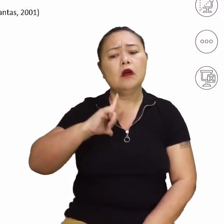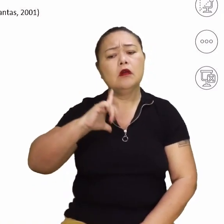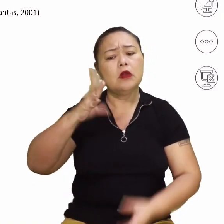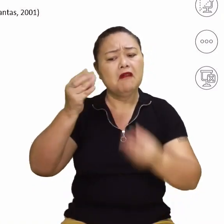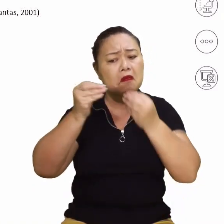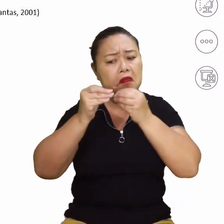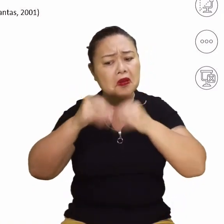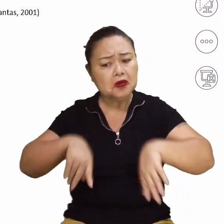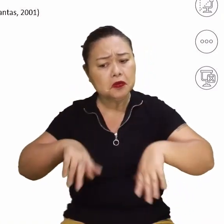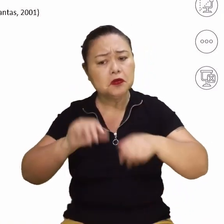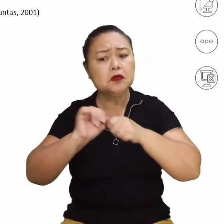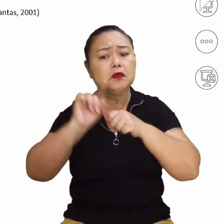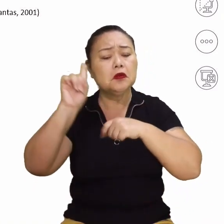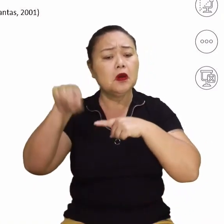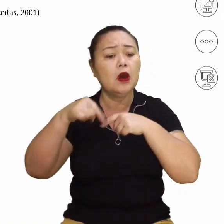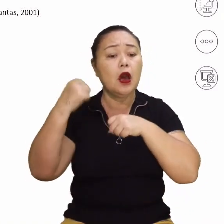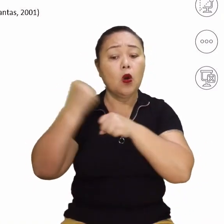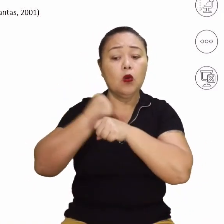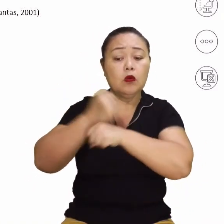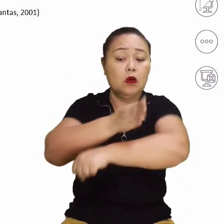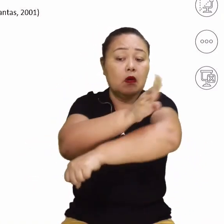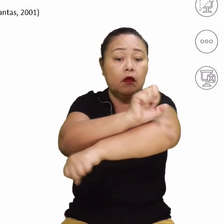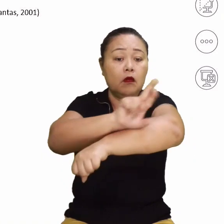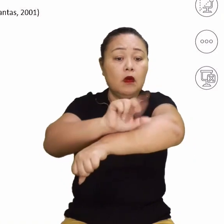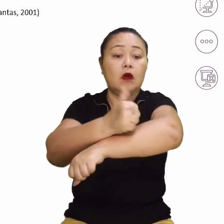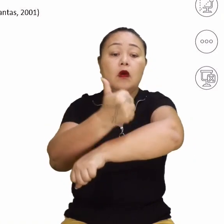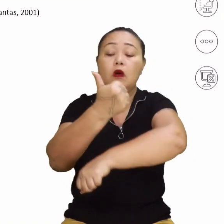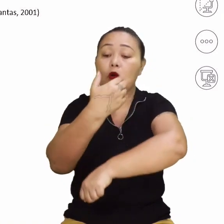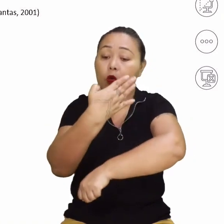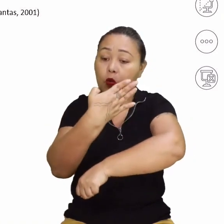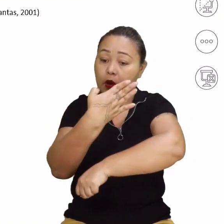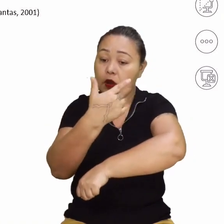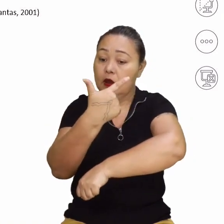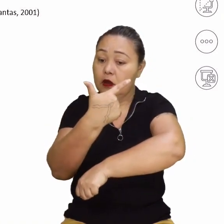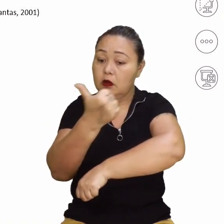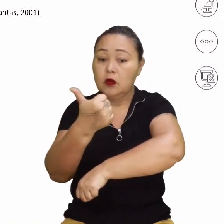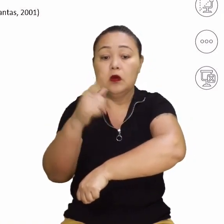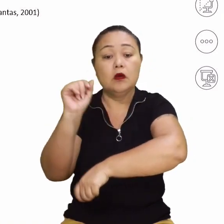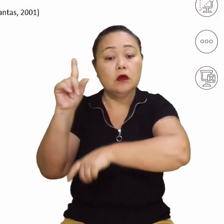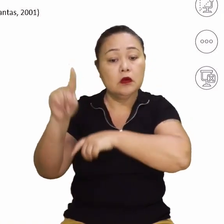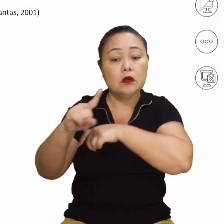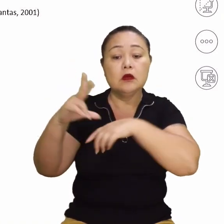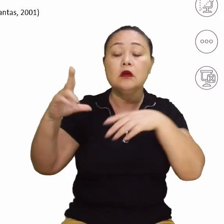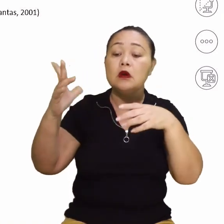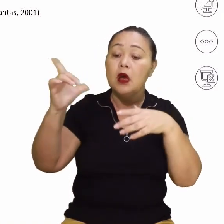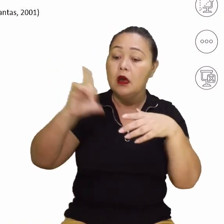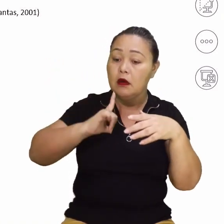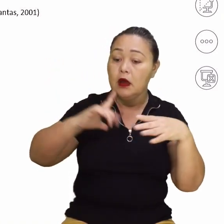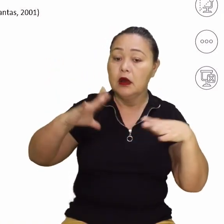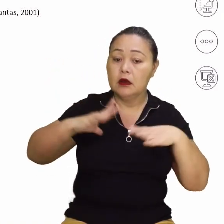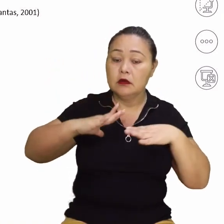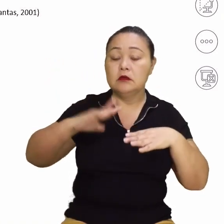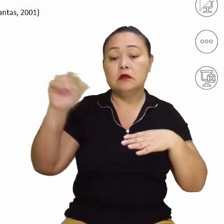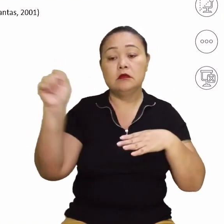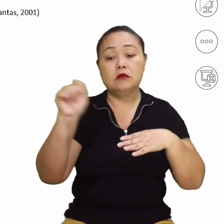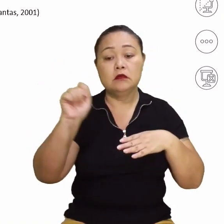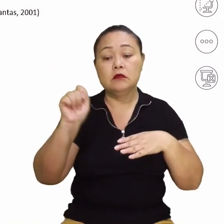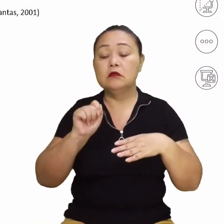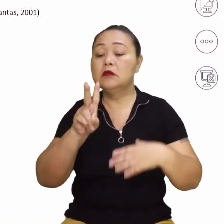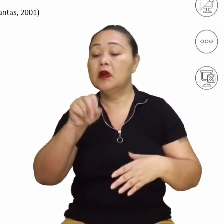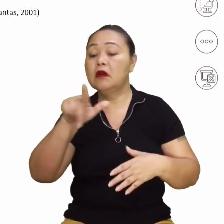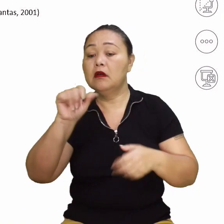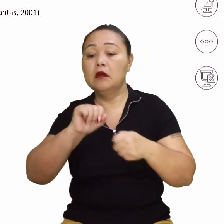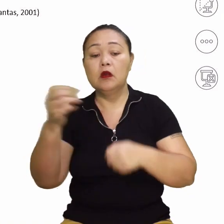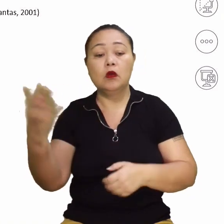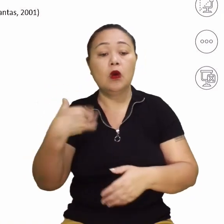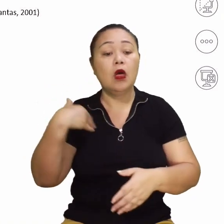Ariquemes Vila Nova e guajará-mirim sua educação é ministrada de forma tradicional pelos